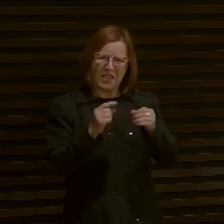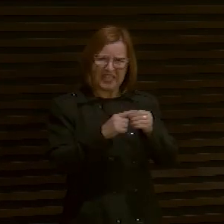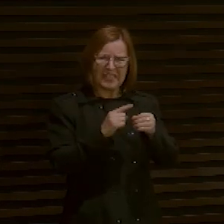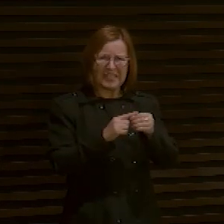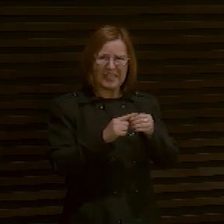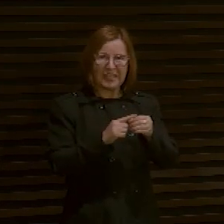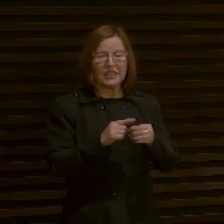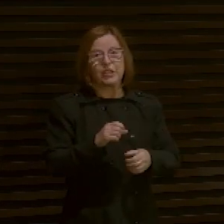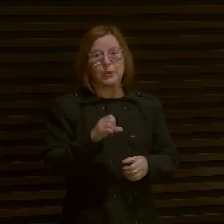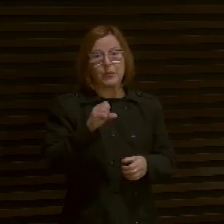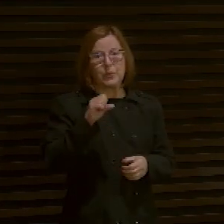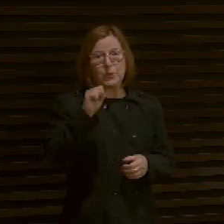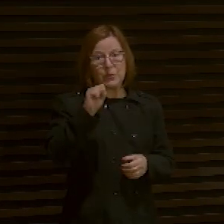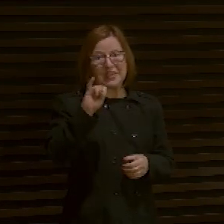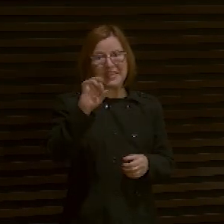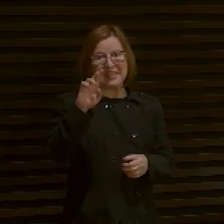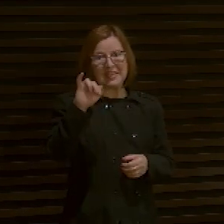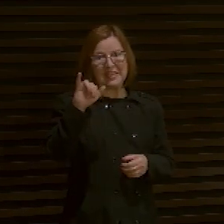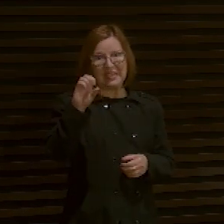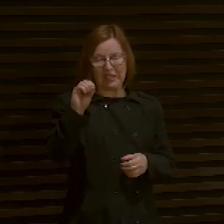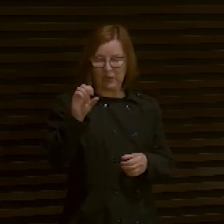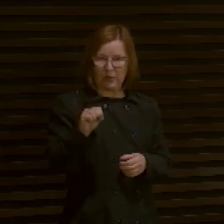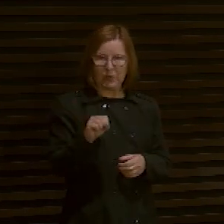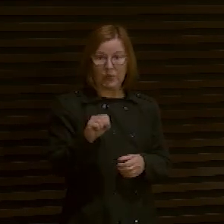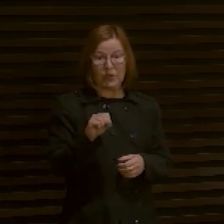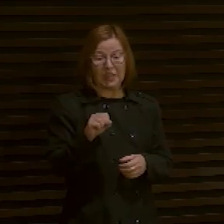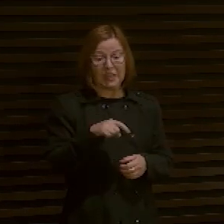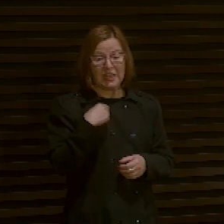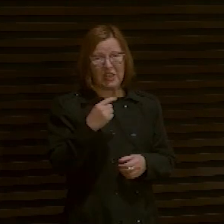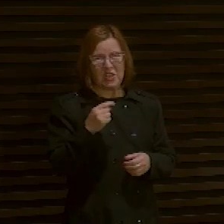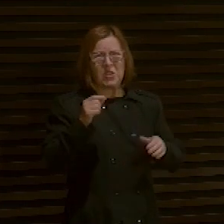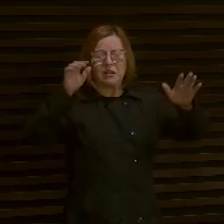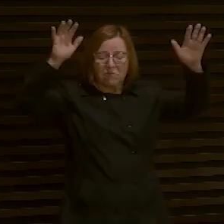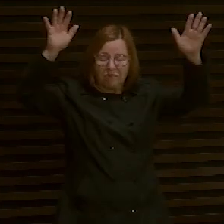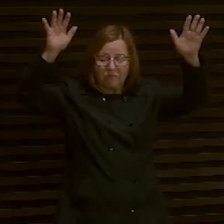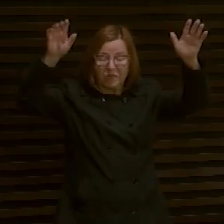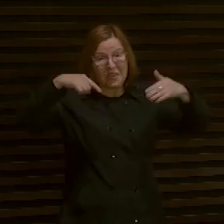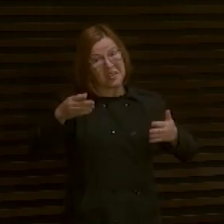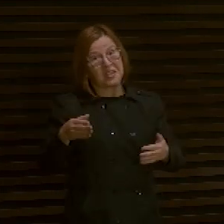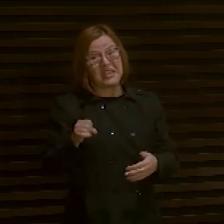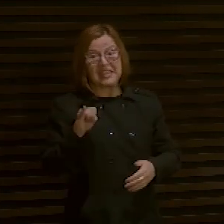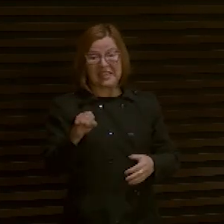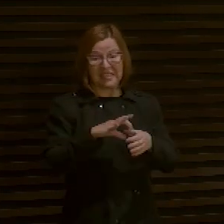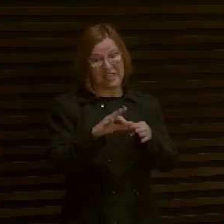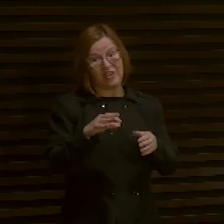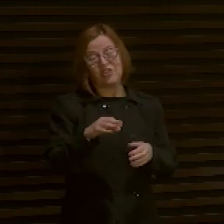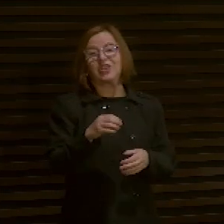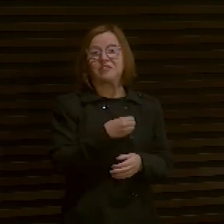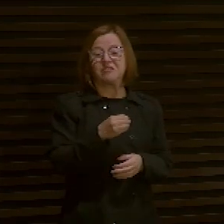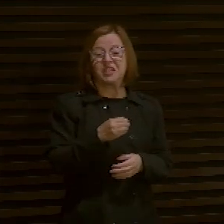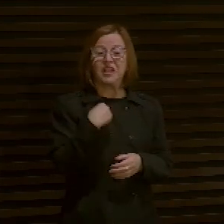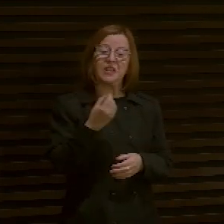entreguemos a eles. Se nos deixarem viver, viveremos. Se nos matarem, apenas morreremos. Já estamos mortos mesmo?